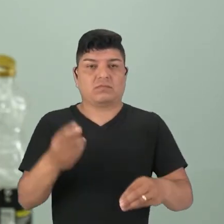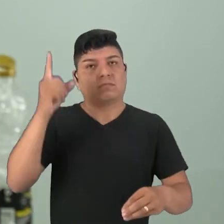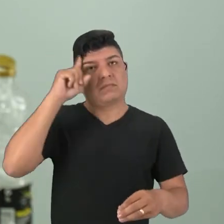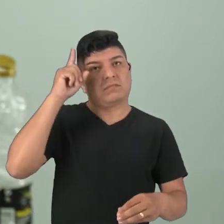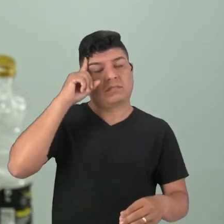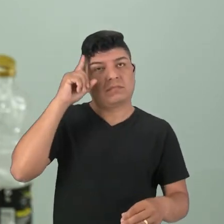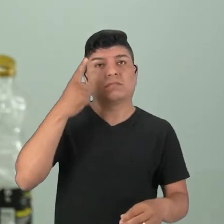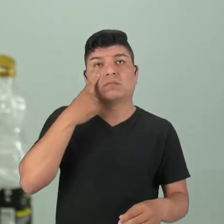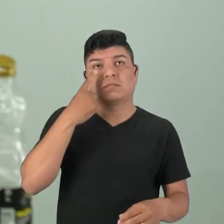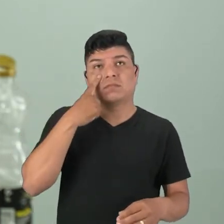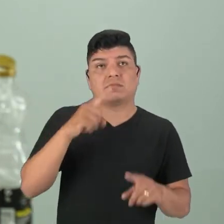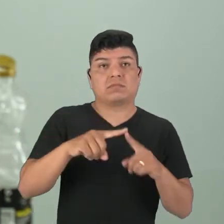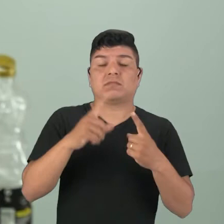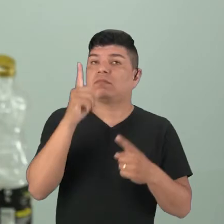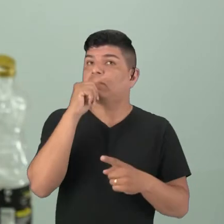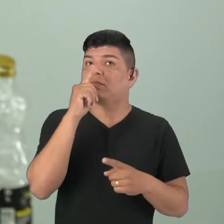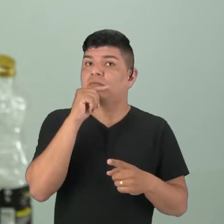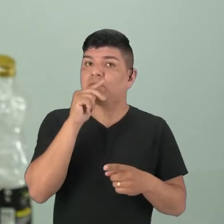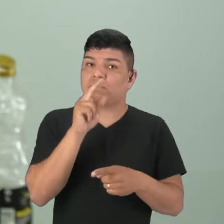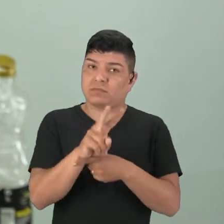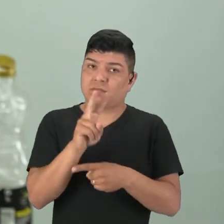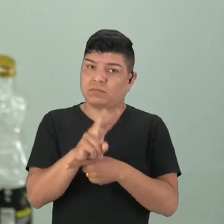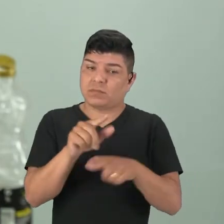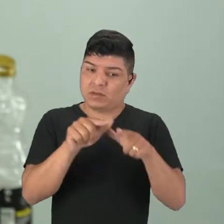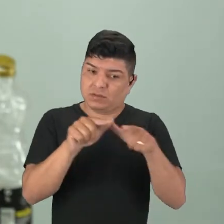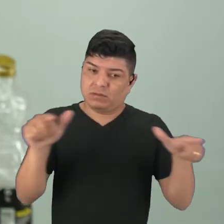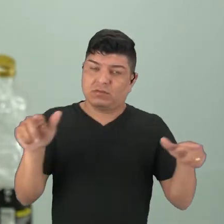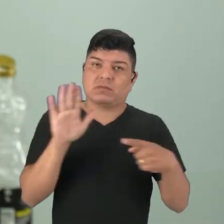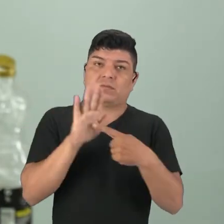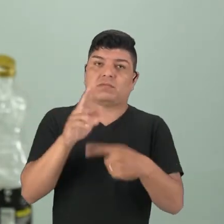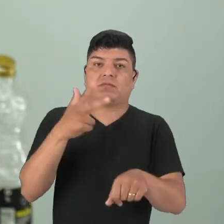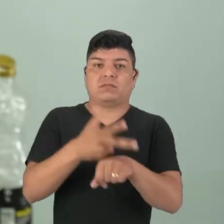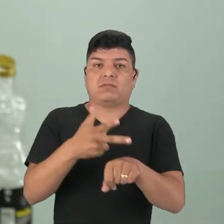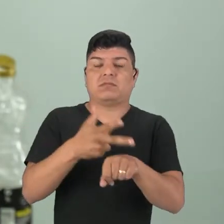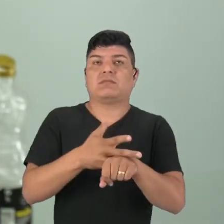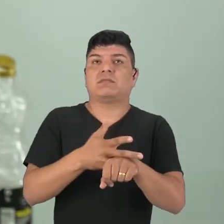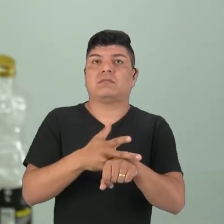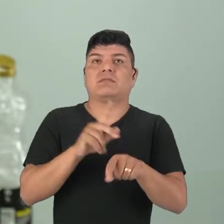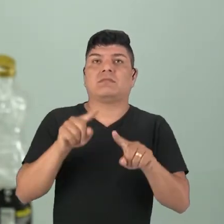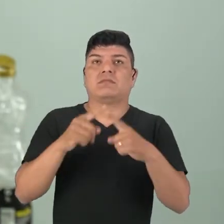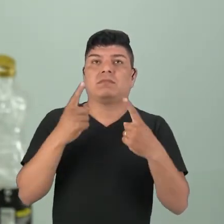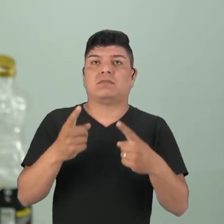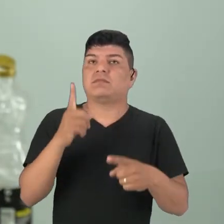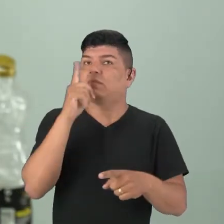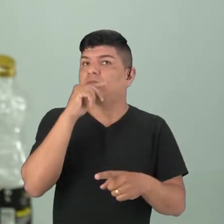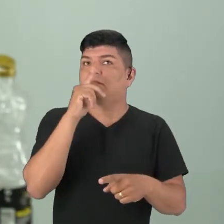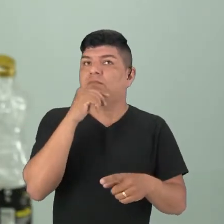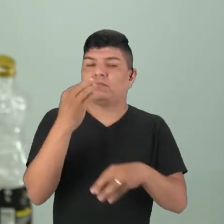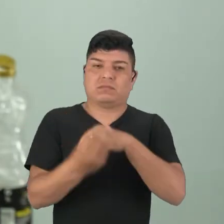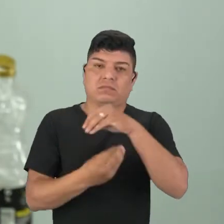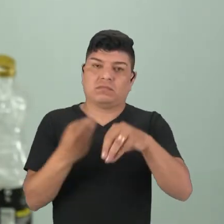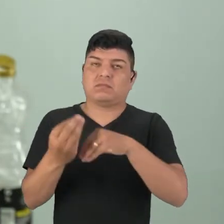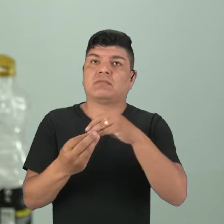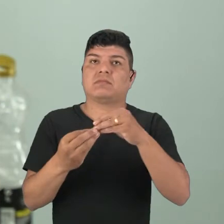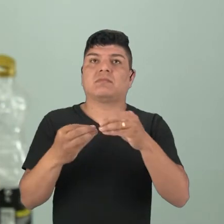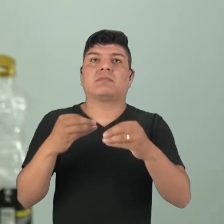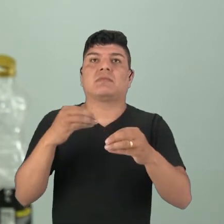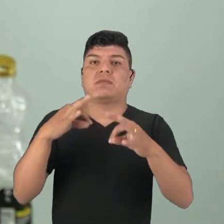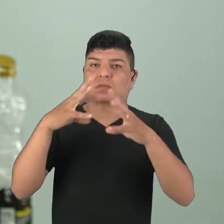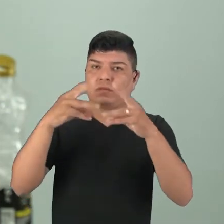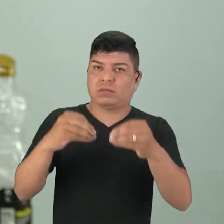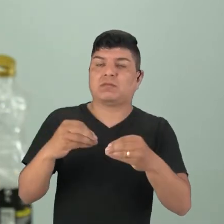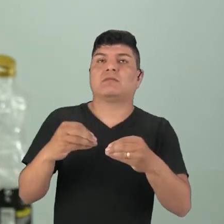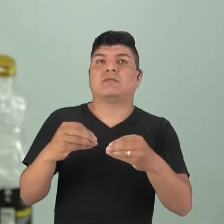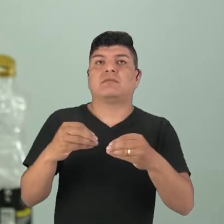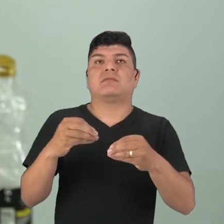nosso cotidiano, mas a água tratada, a água limpa, como vou mostrar lá no vídeo. Mas essa água ela passa por todo esse processo que vocês acompanharam aí.